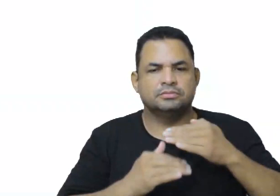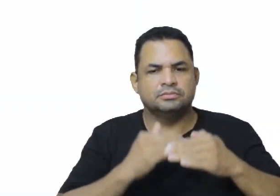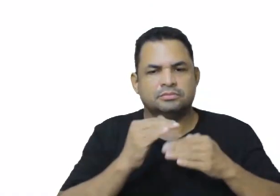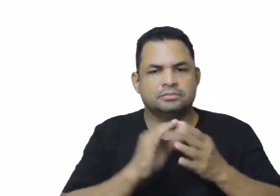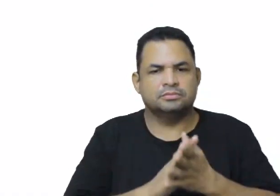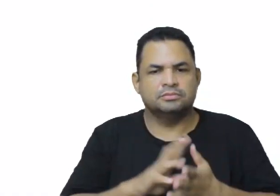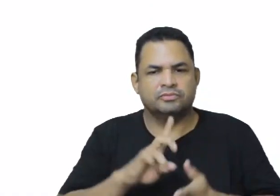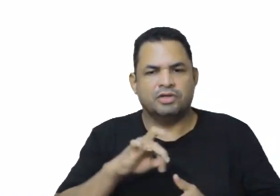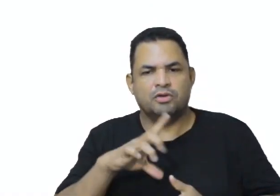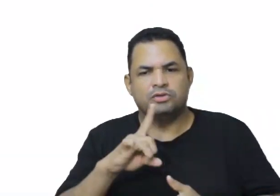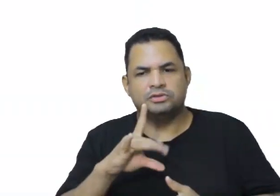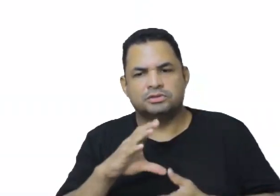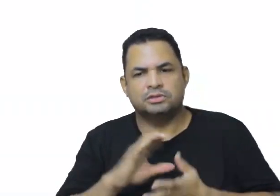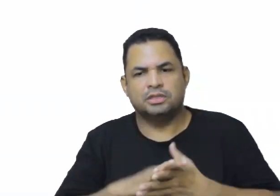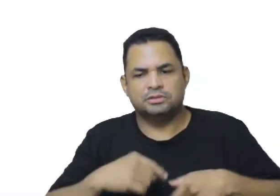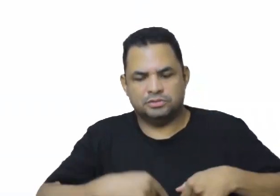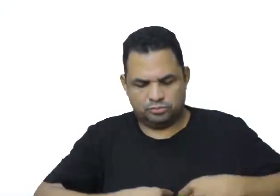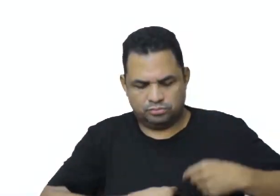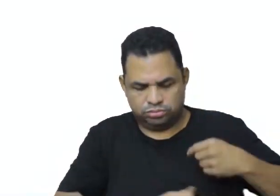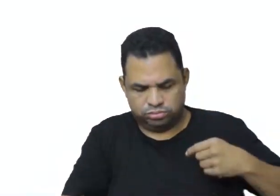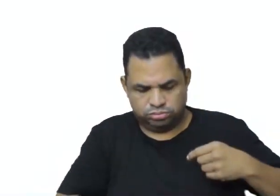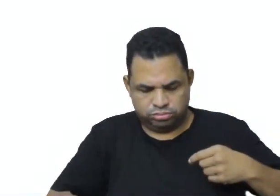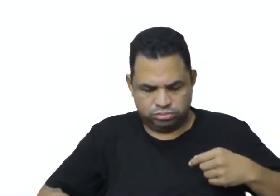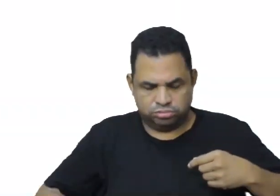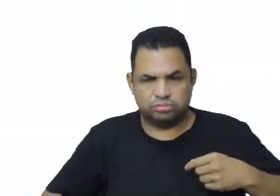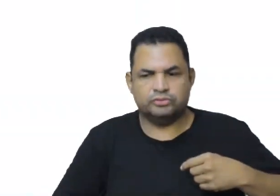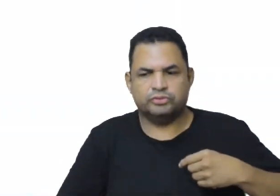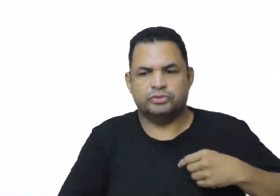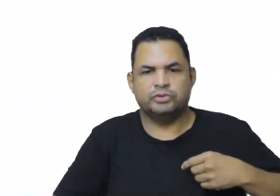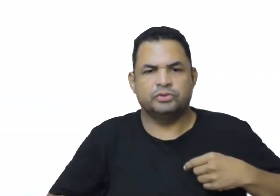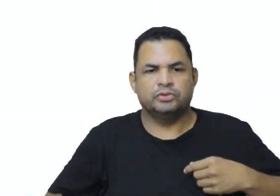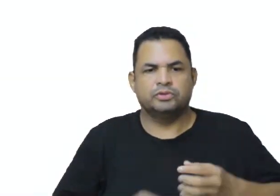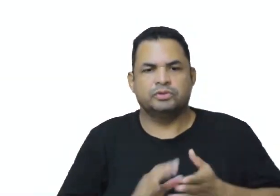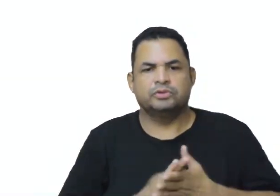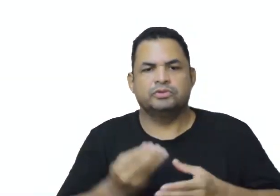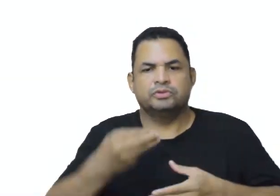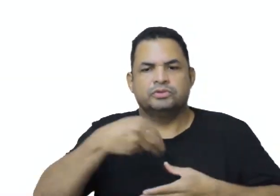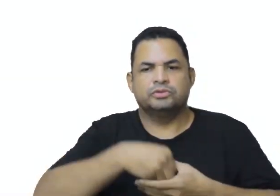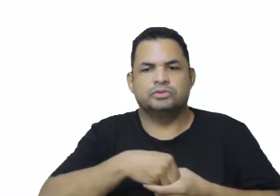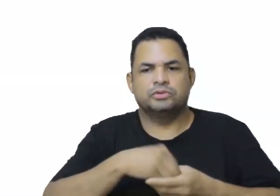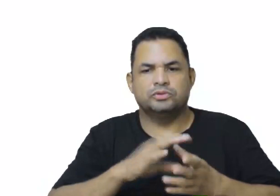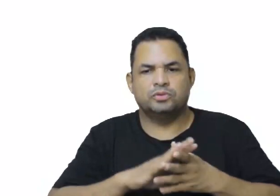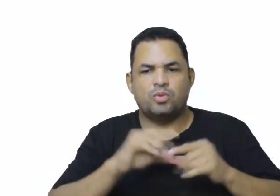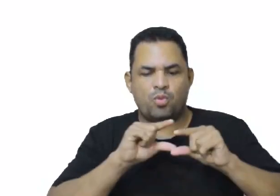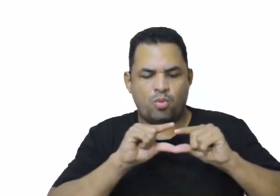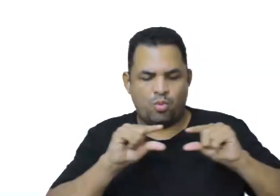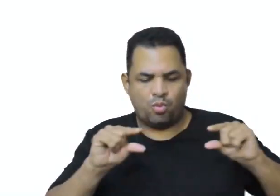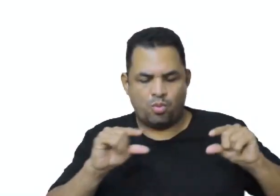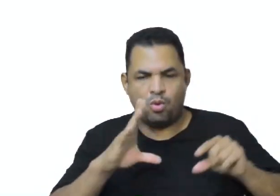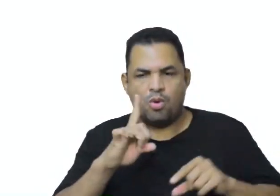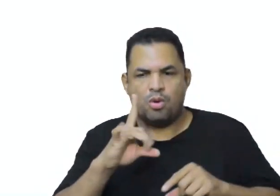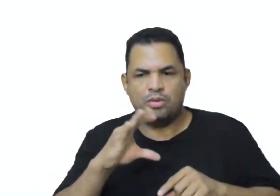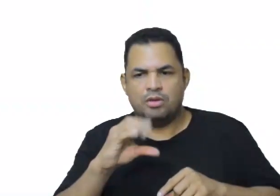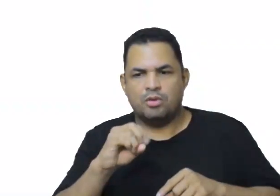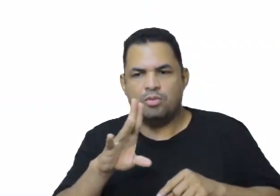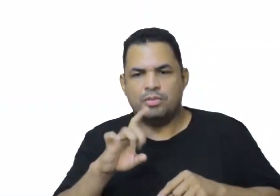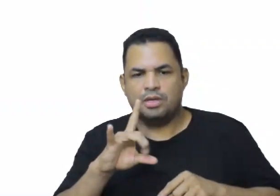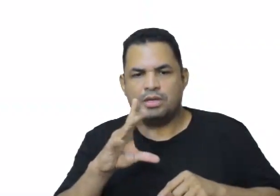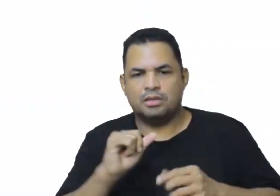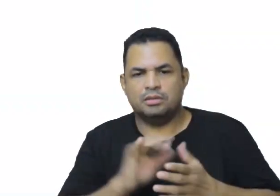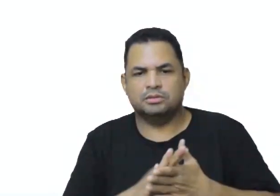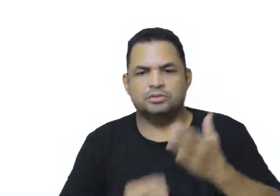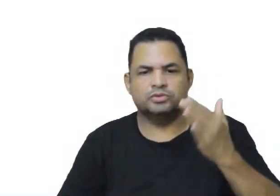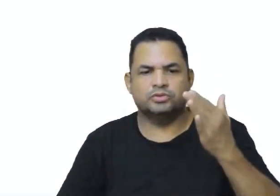As vilosidades intestinais, e o intestino enrola-se dentro do cordão umbilical, tá bom? Aparecem os primeiros sinais